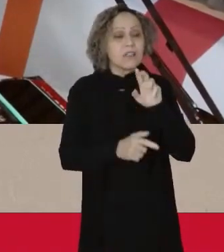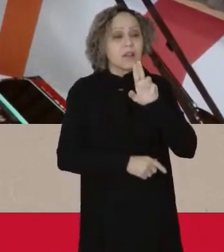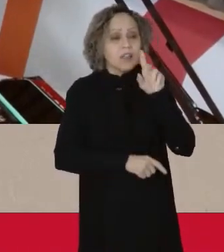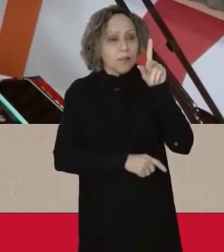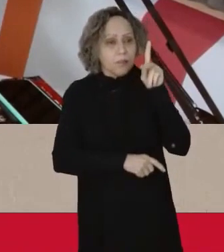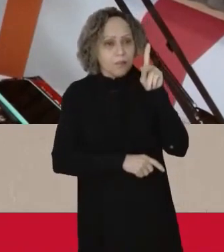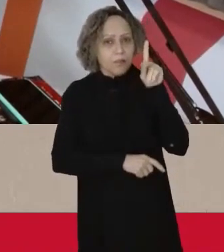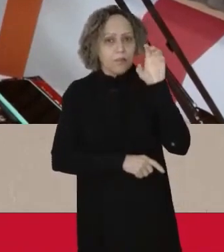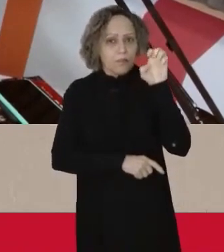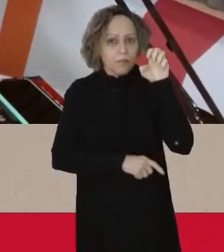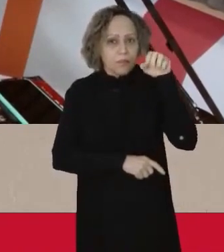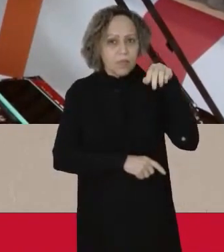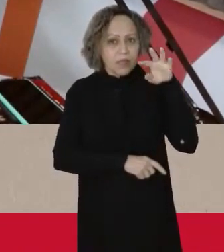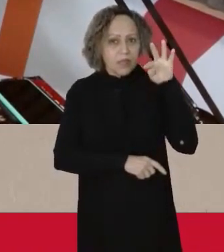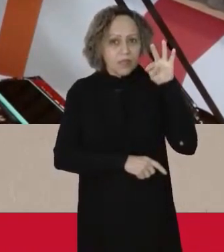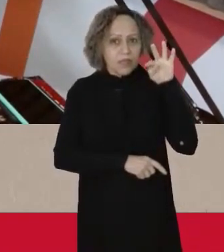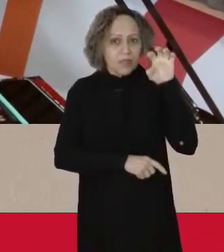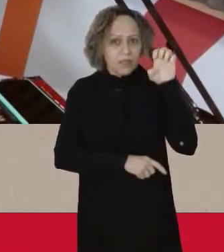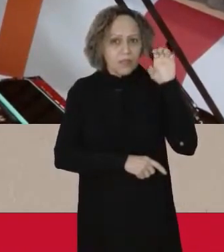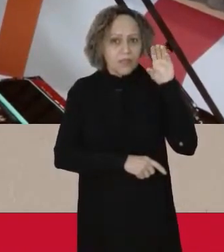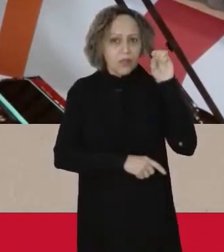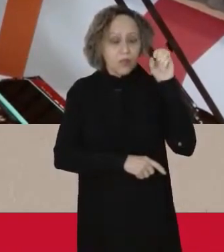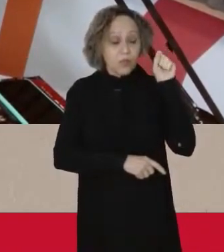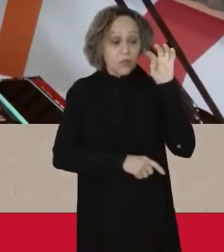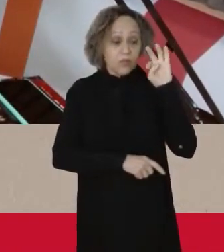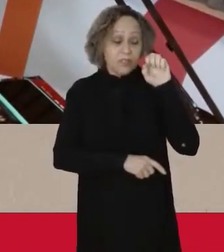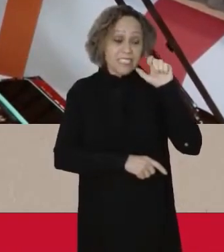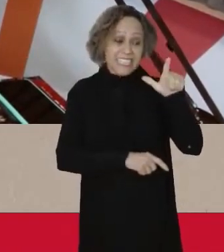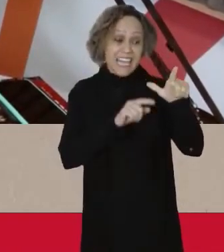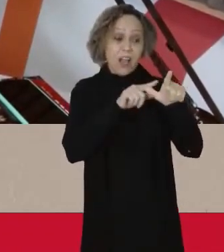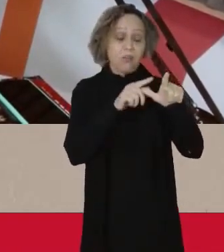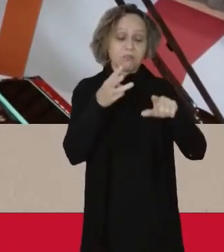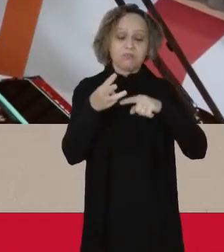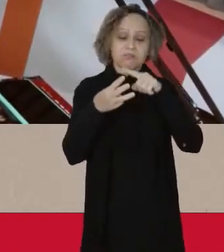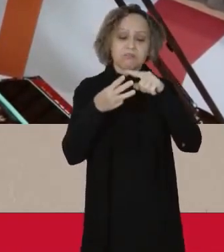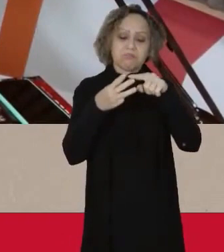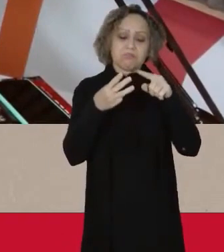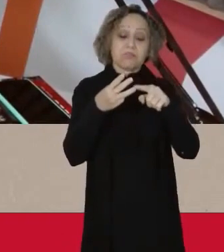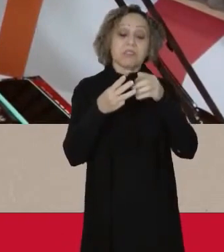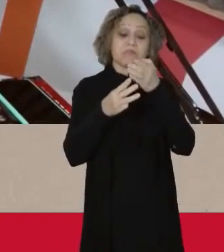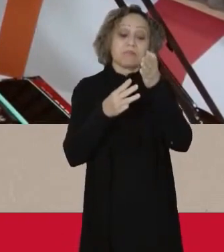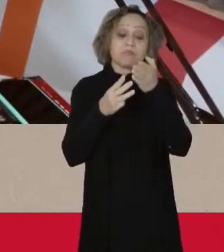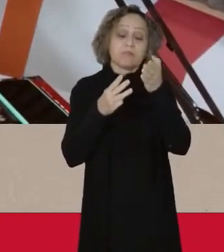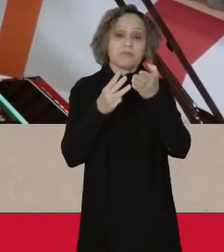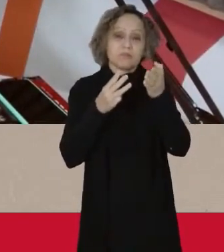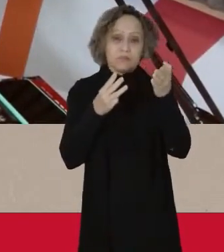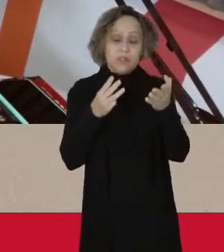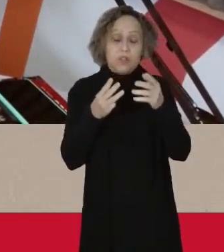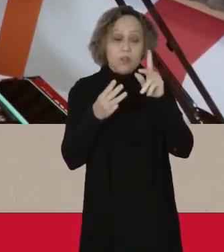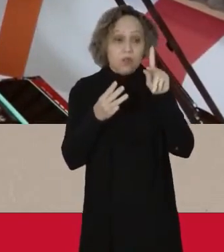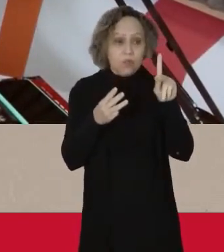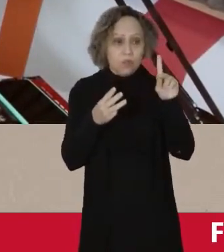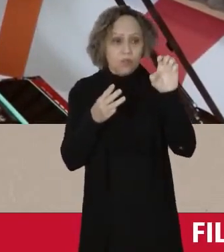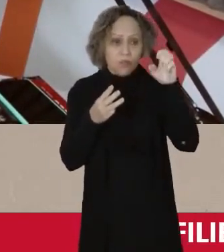excelente audiência, é que existem 3 ramos de pentecostalismo no Brasil desde o início do século XX. O pentecostalismo nasce com um pastor